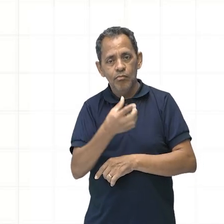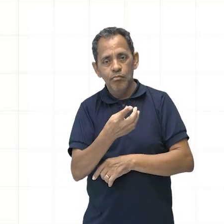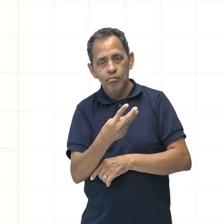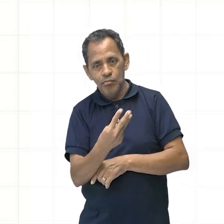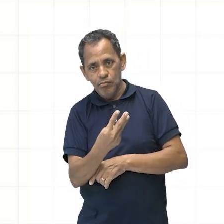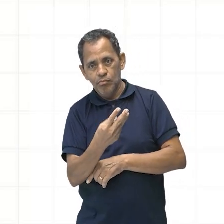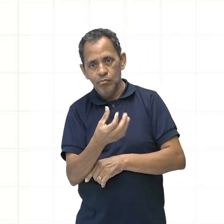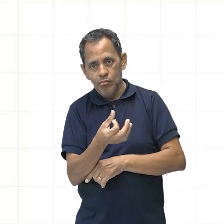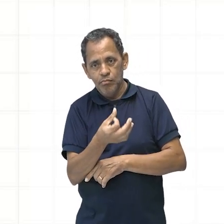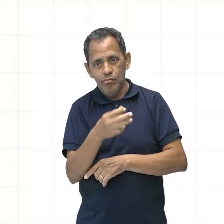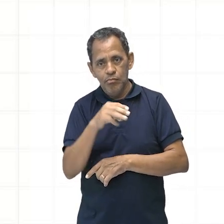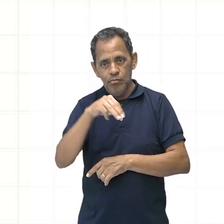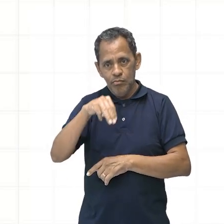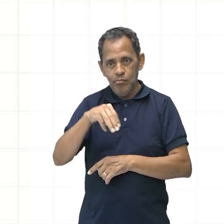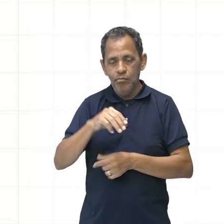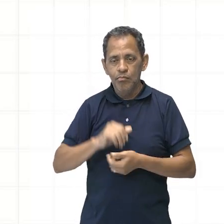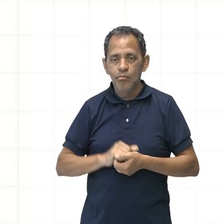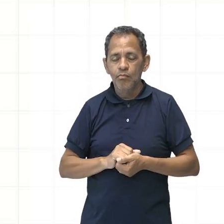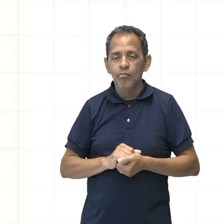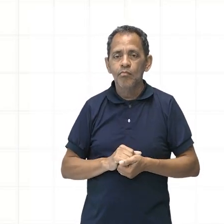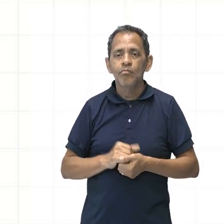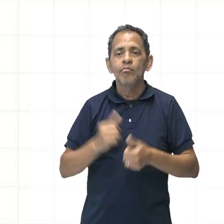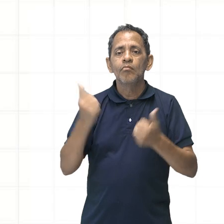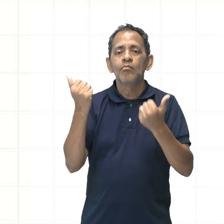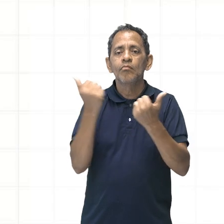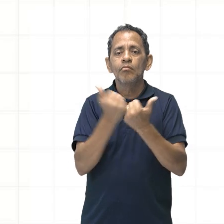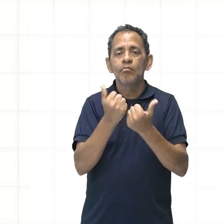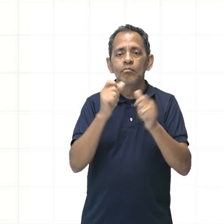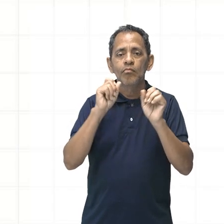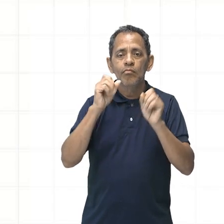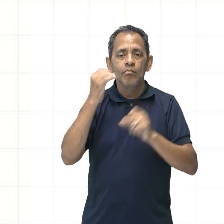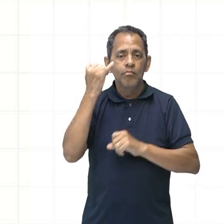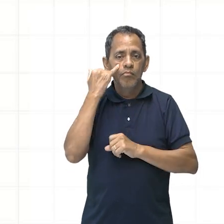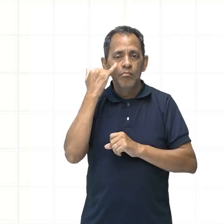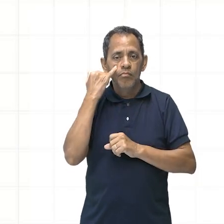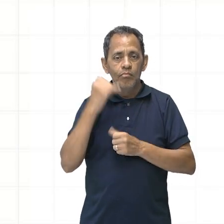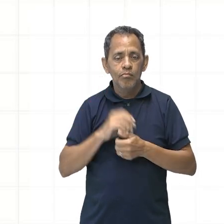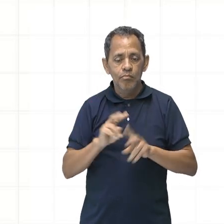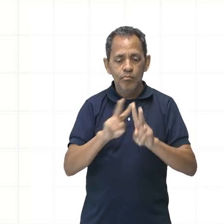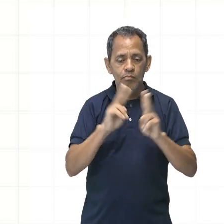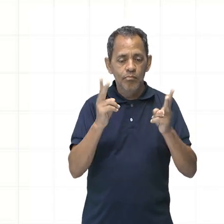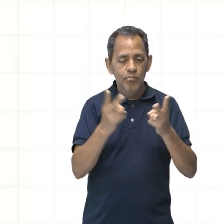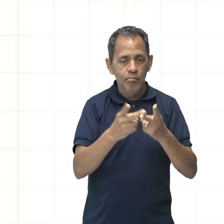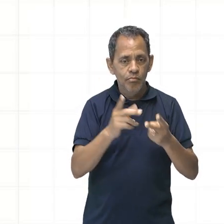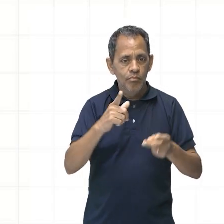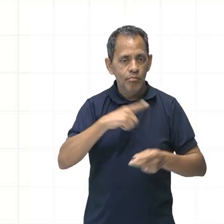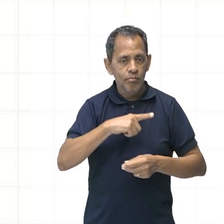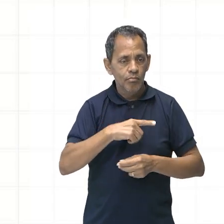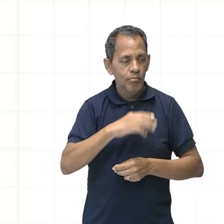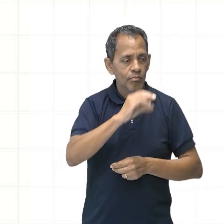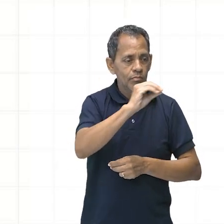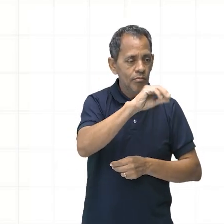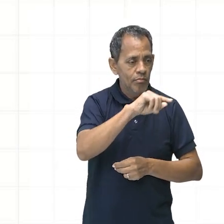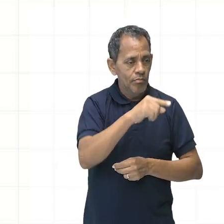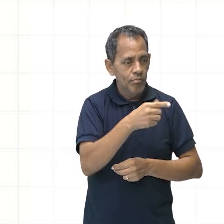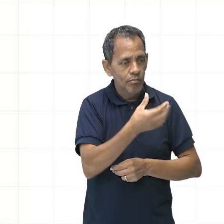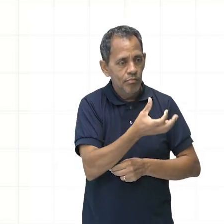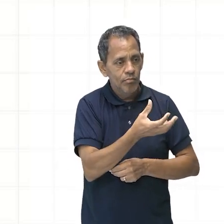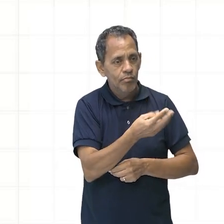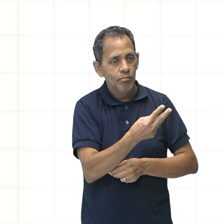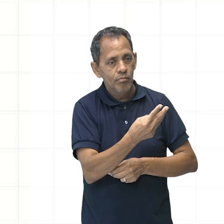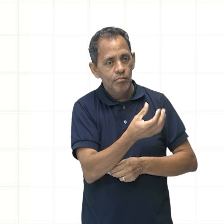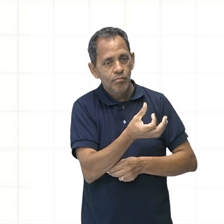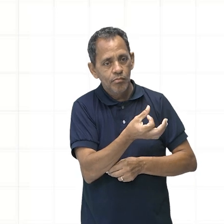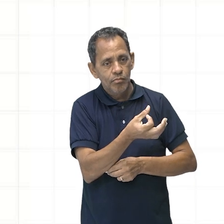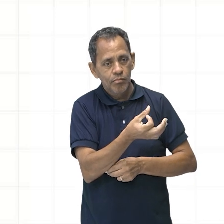metros. Tudo bem? Substituindo aqui, ó, no volume, nós vamos ter que 0,36 ao quadrado,